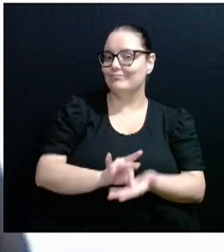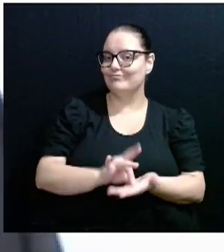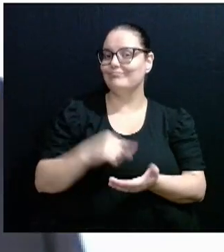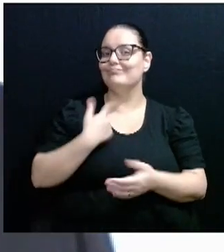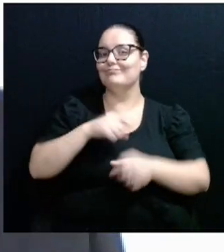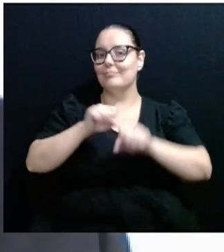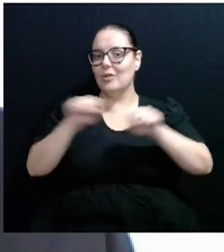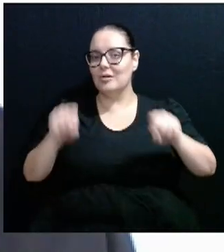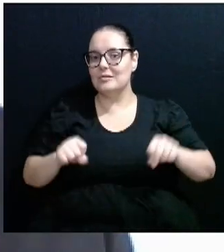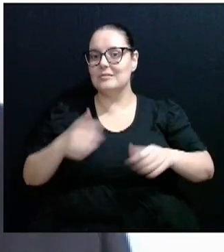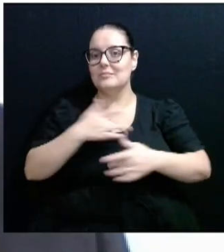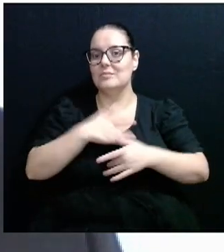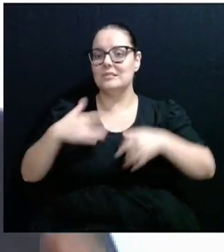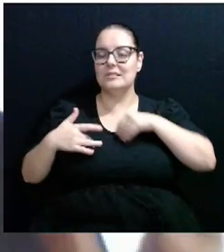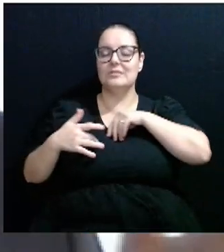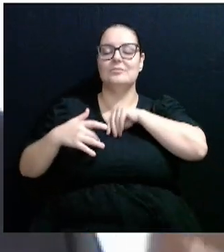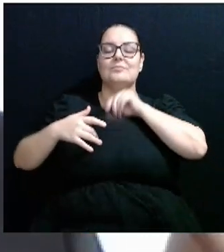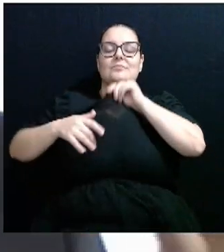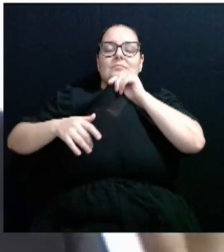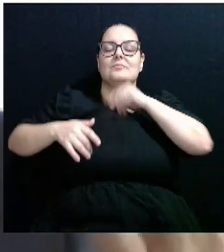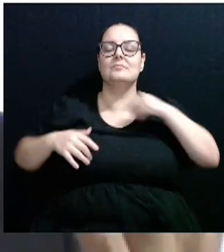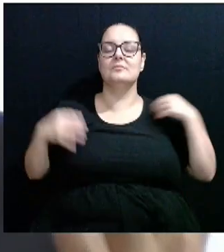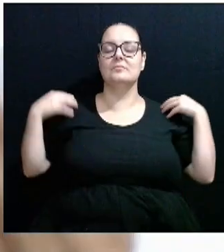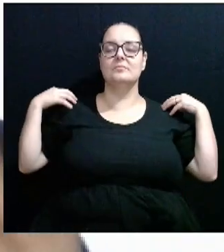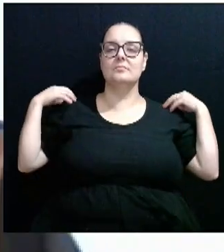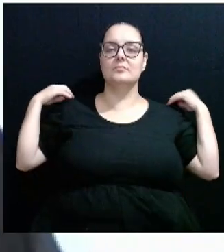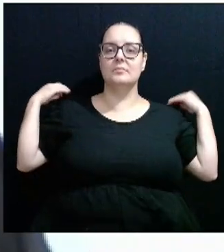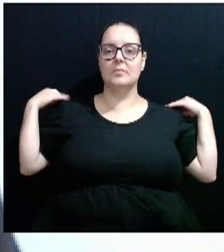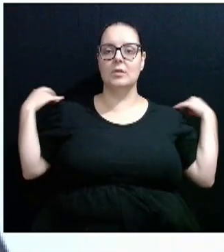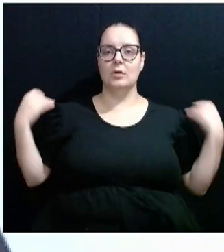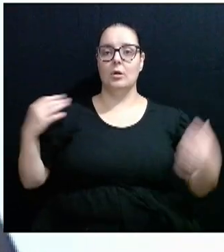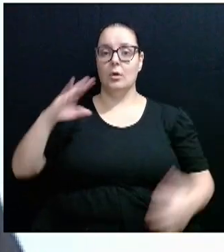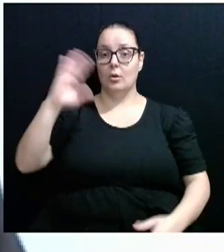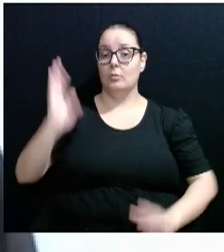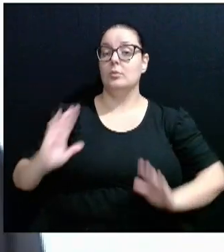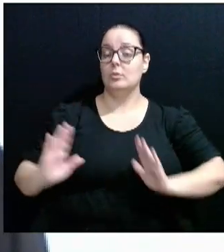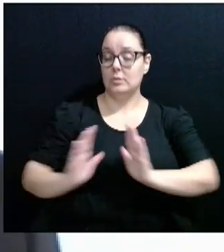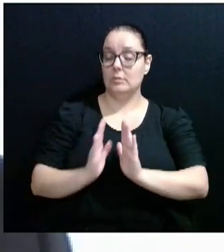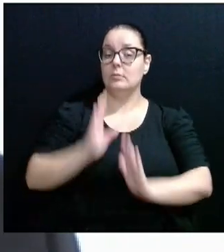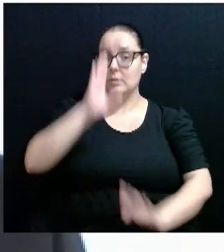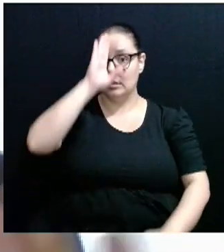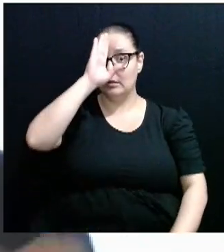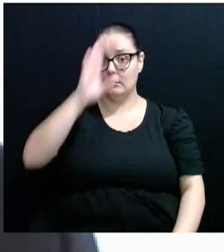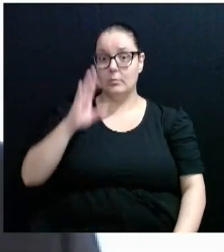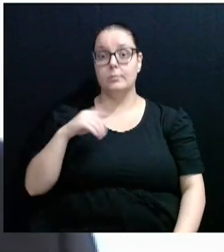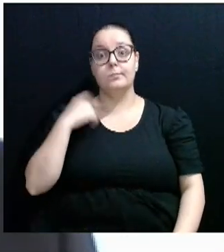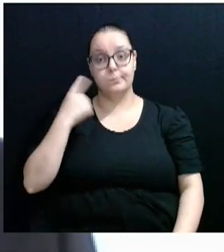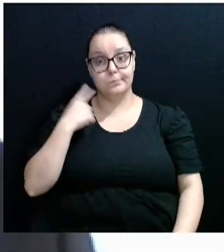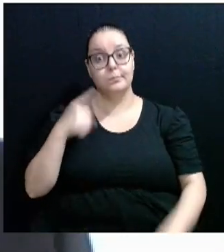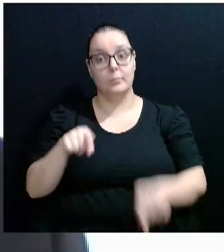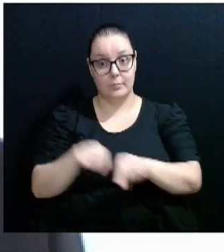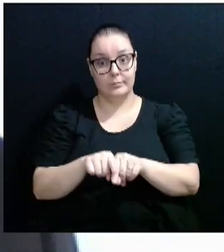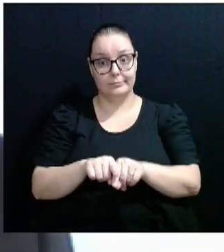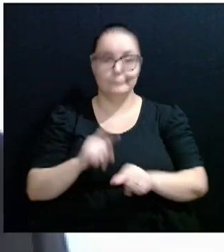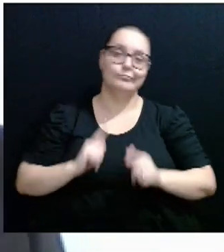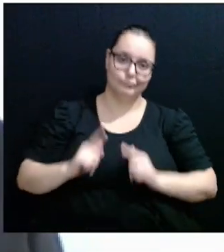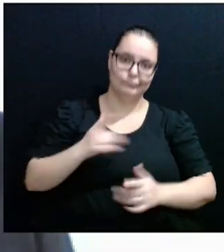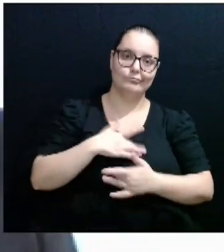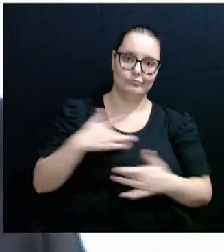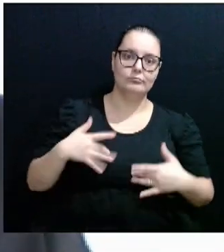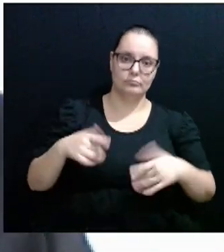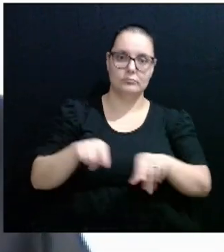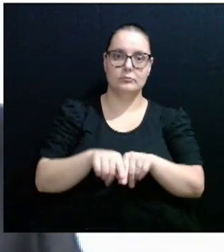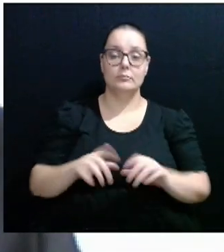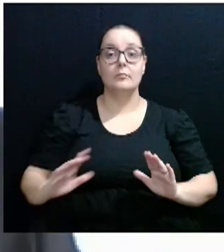SUS, o brasileiro hoje ele enfrenta, principalmente o advogado também, e o gestor de saúde também, né? Ele